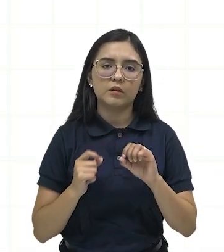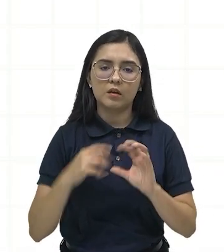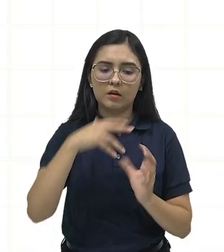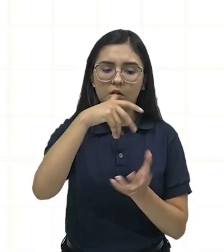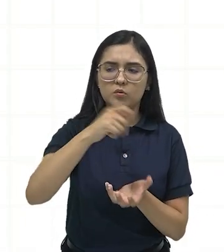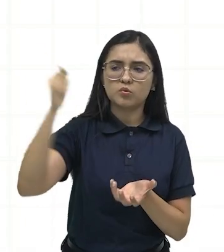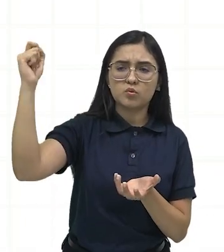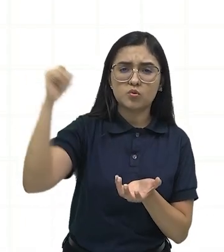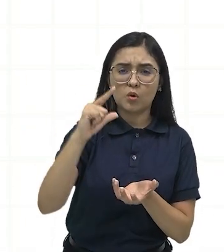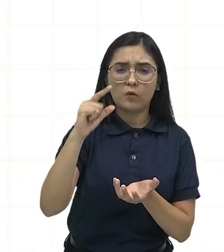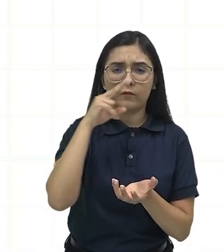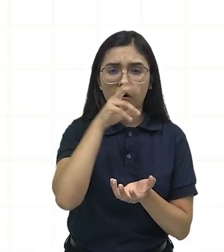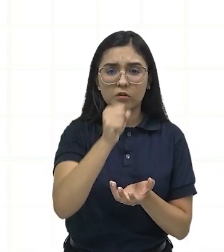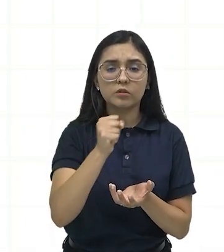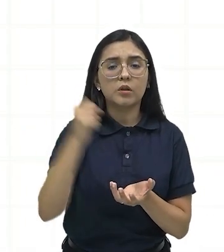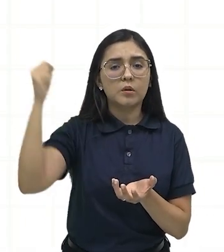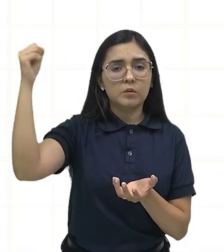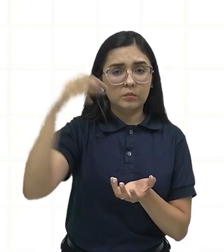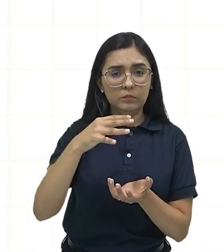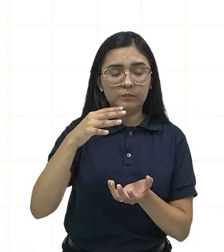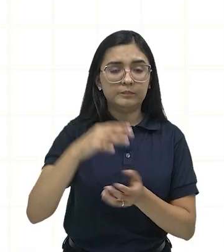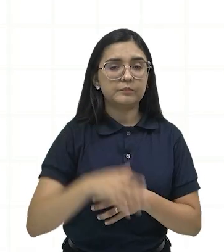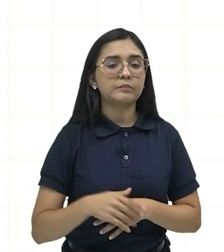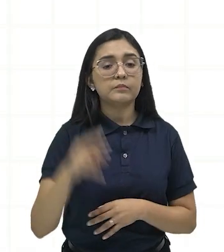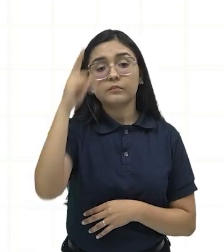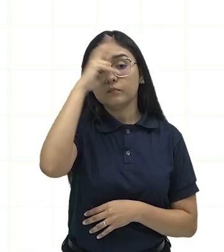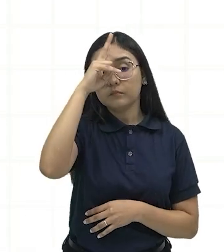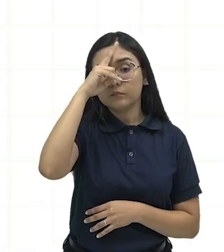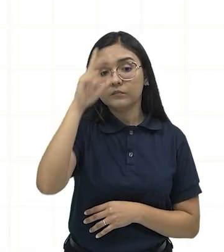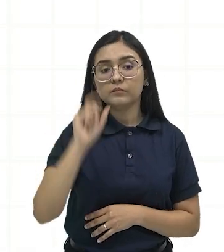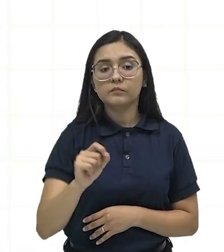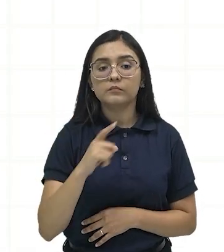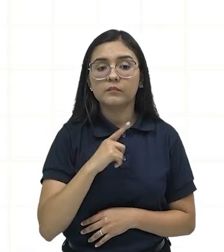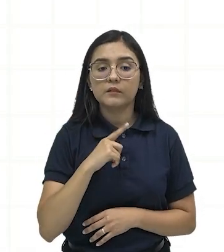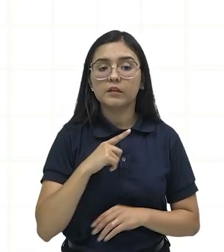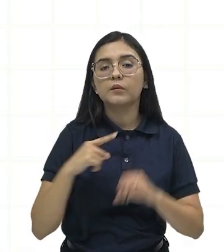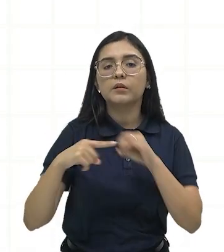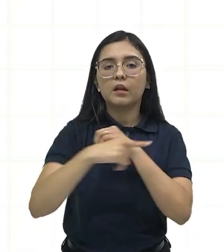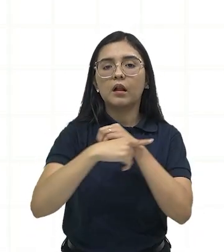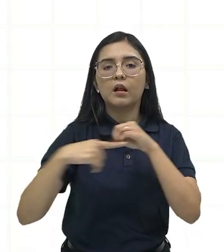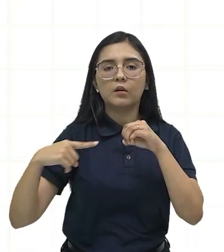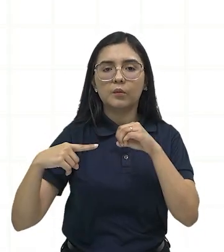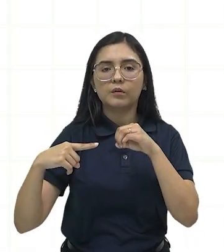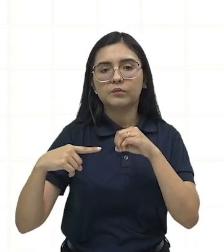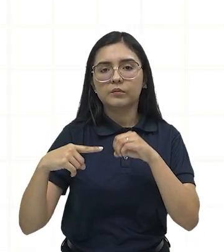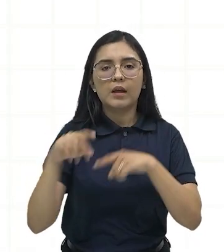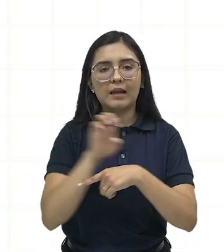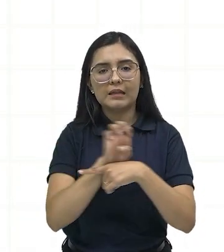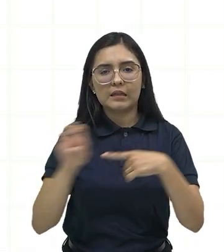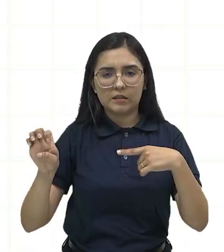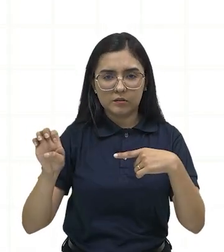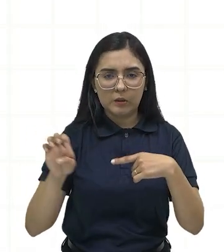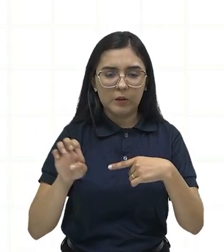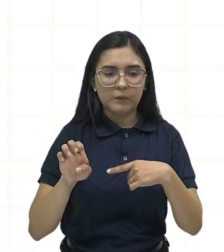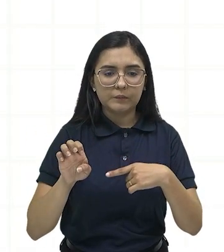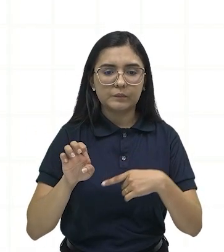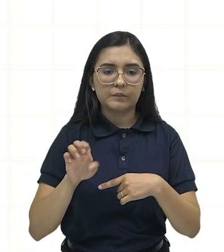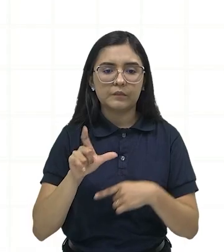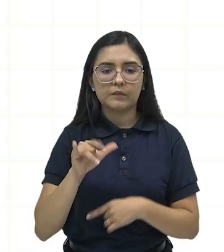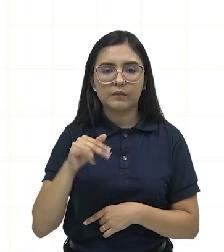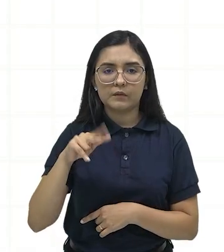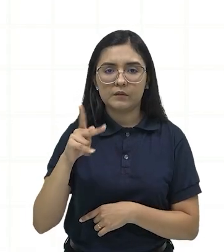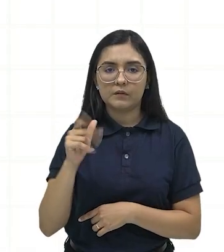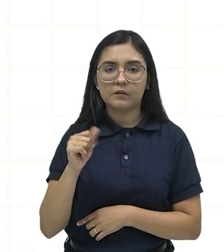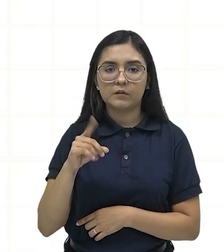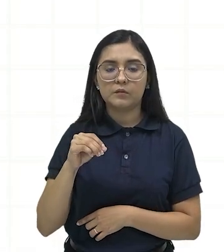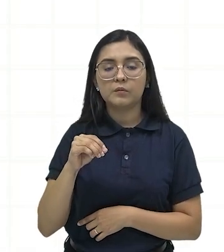solares. Lembrando que aqui, ó, nós temos a linha do Equador. E a linha do